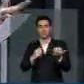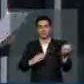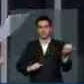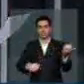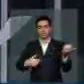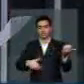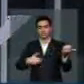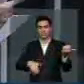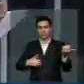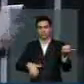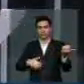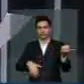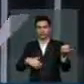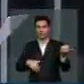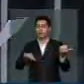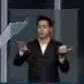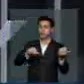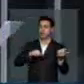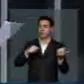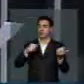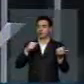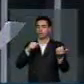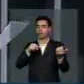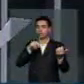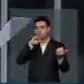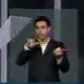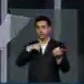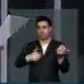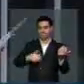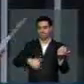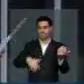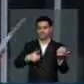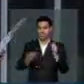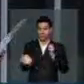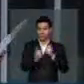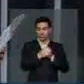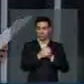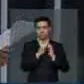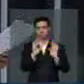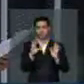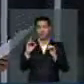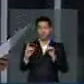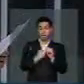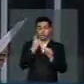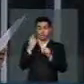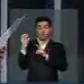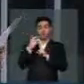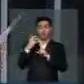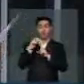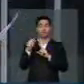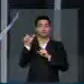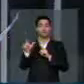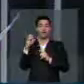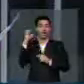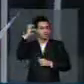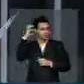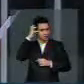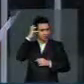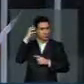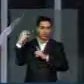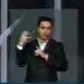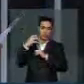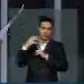e pegou violão de seu pai para tocar escondido sua primeira grande influência foi o rádio